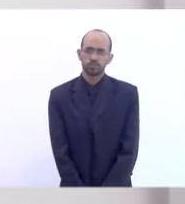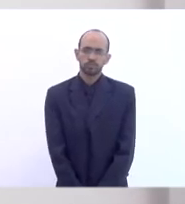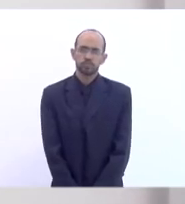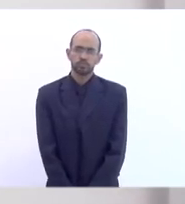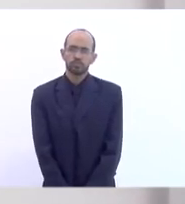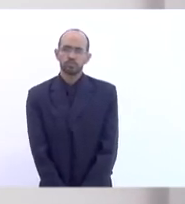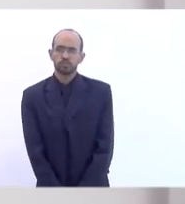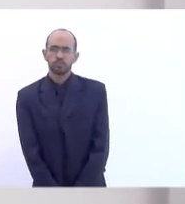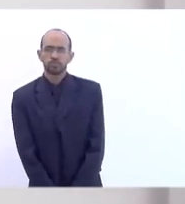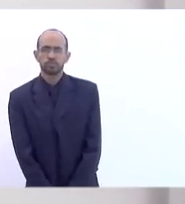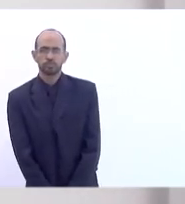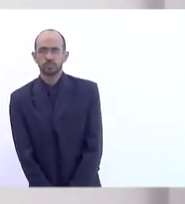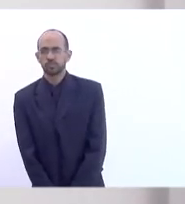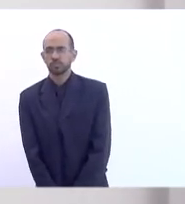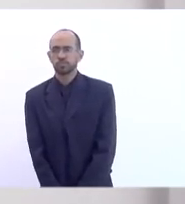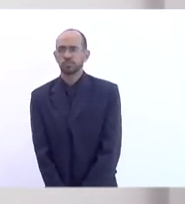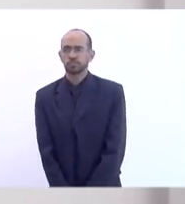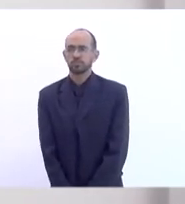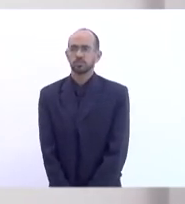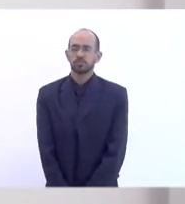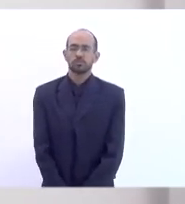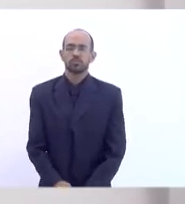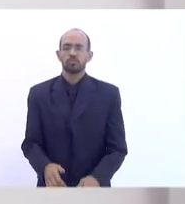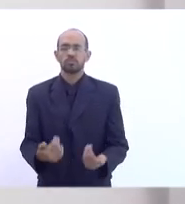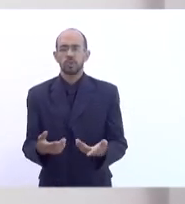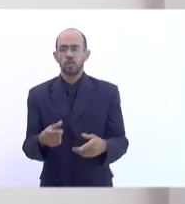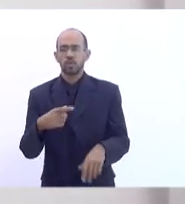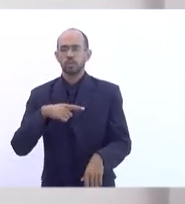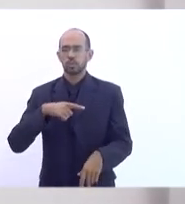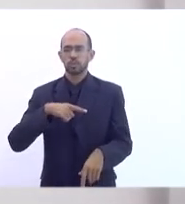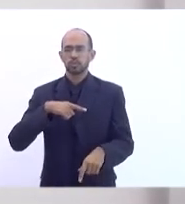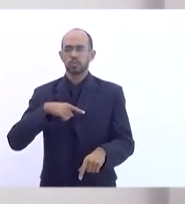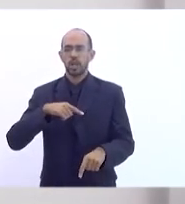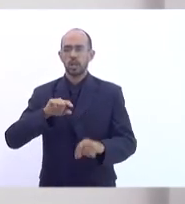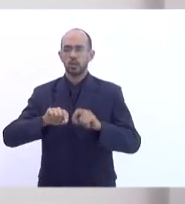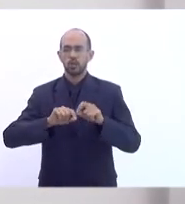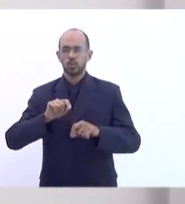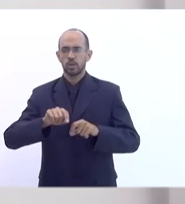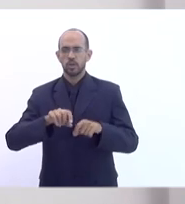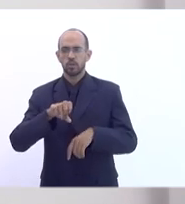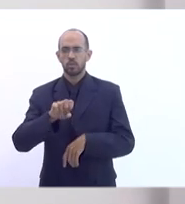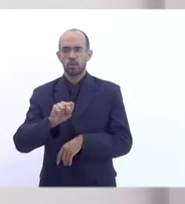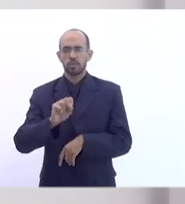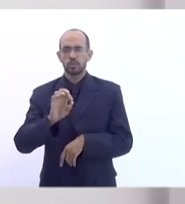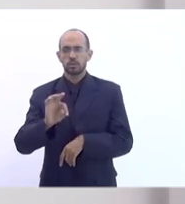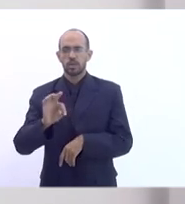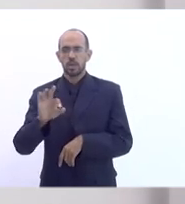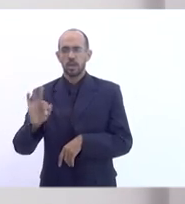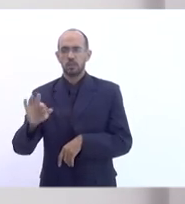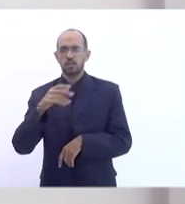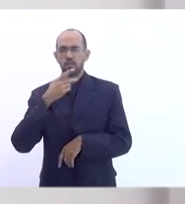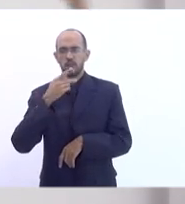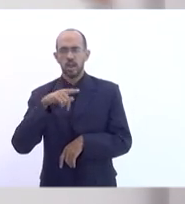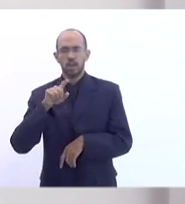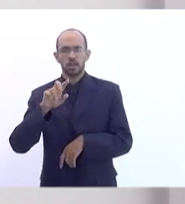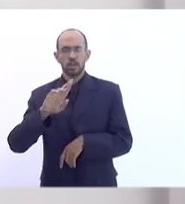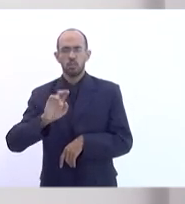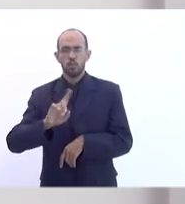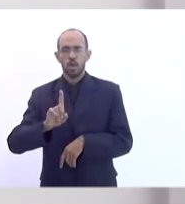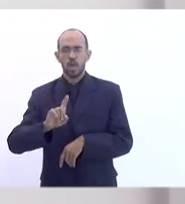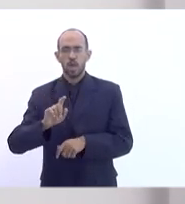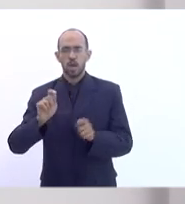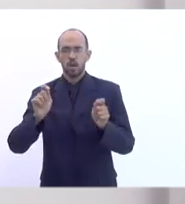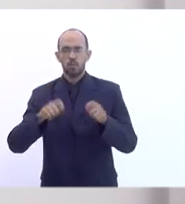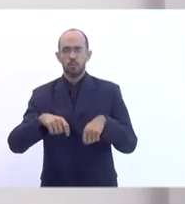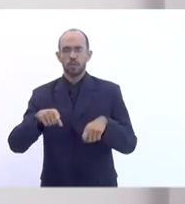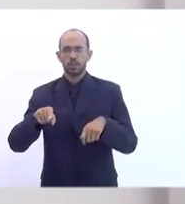é bem nós temos um Panorama aqui em que o STF ele diz que o poder que não compete né tem